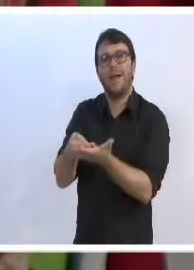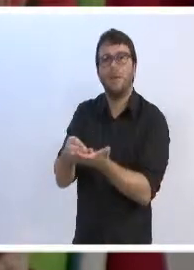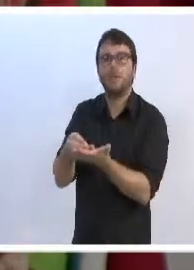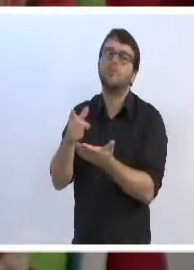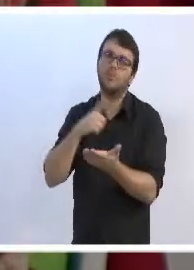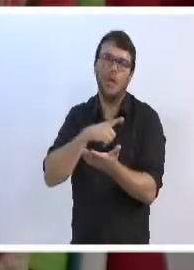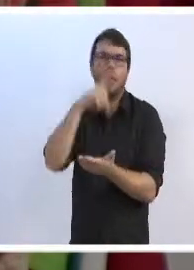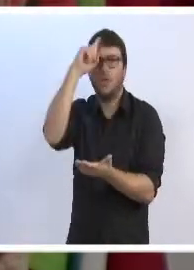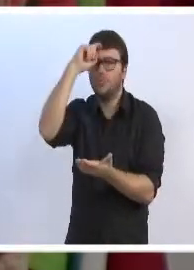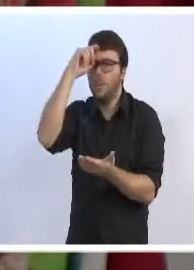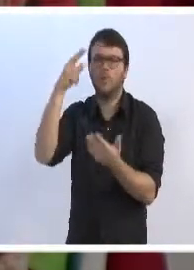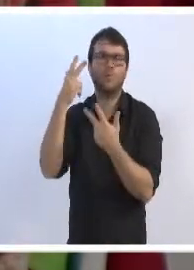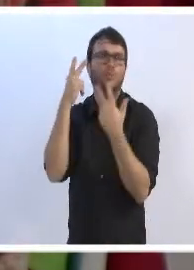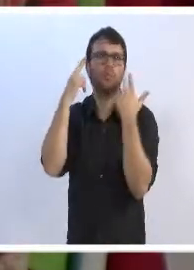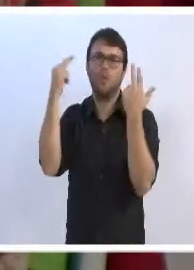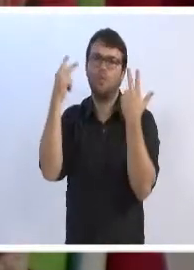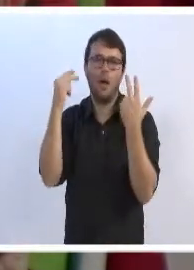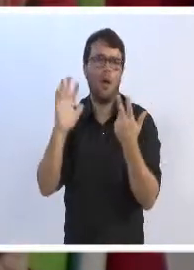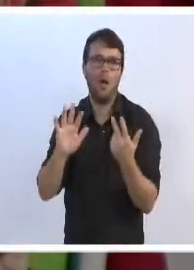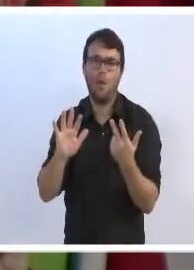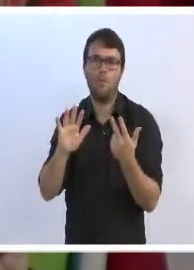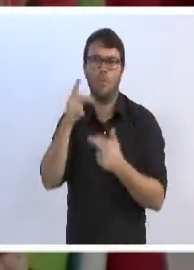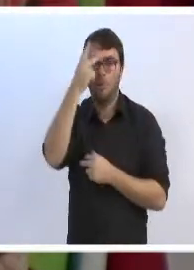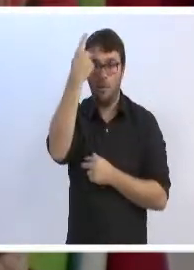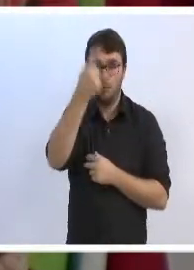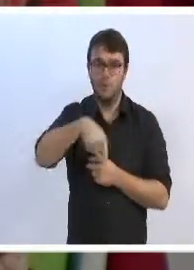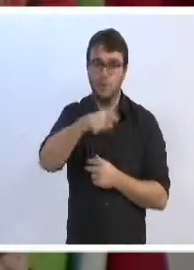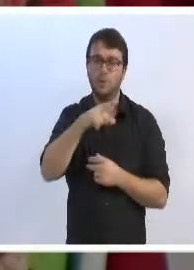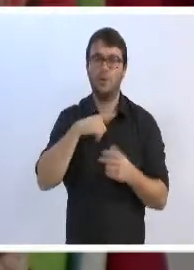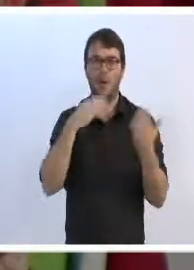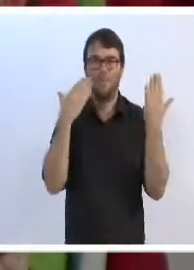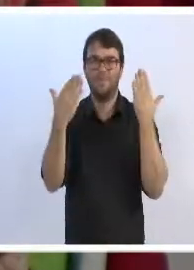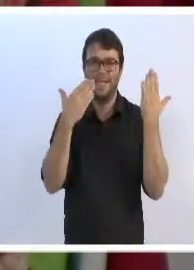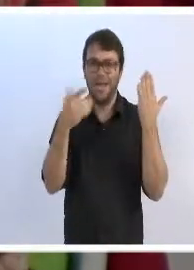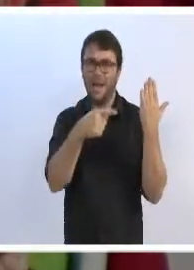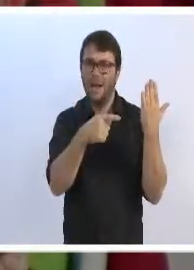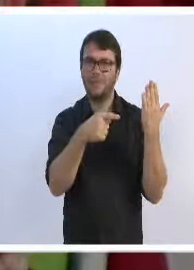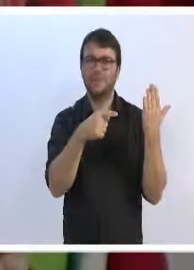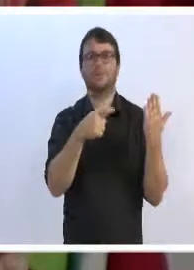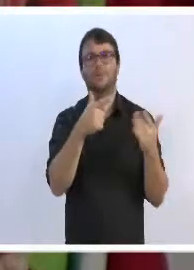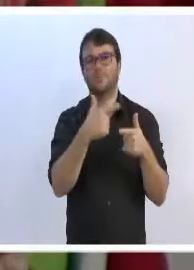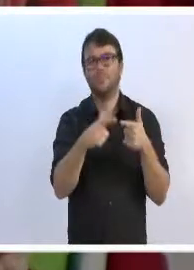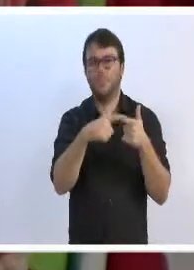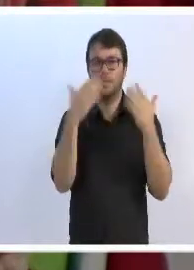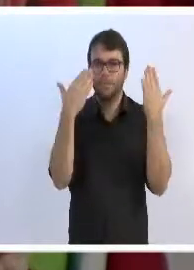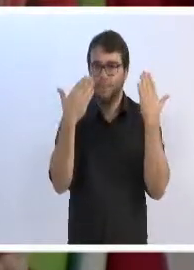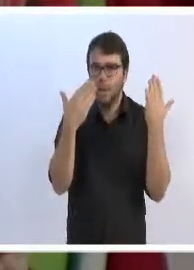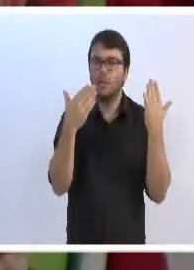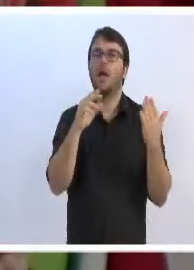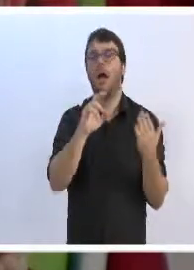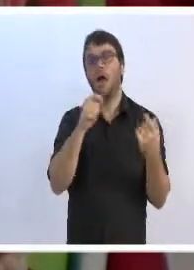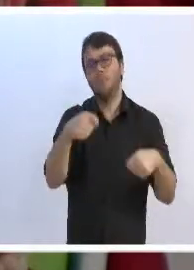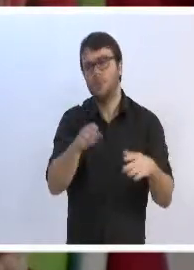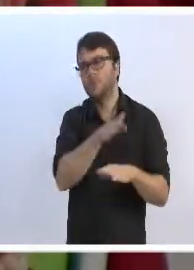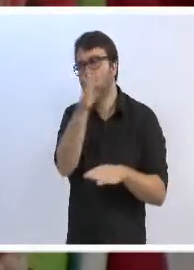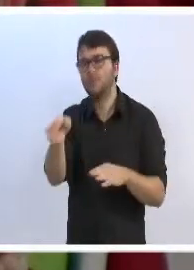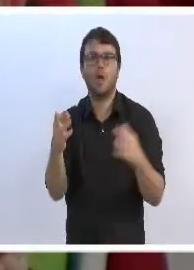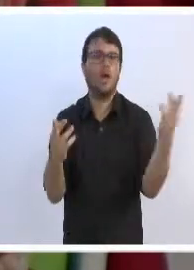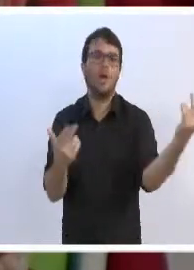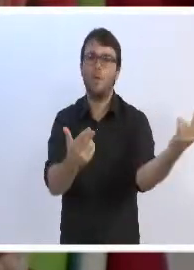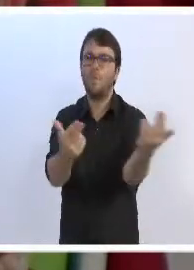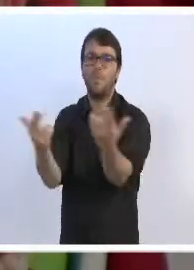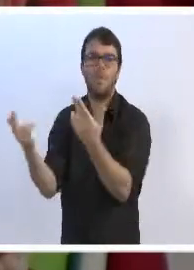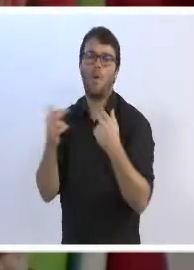geral portanto os pacientes psiquiátricos passam a ter a mesma assistência que as demais patologias